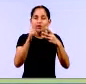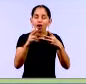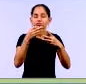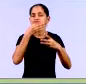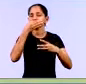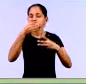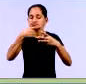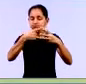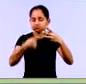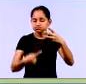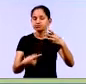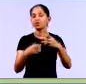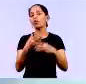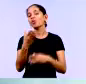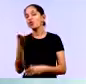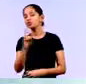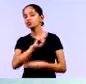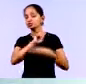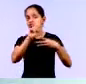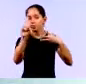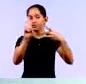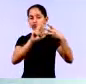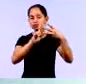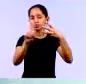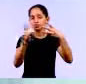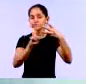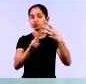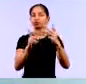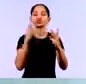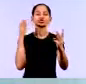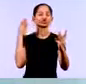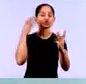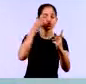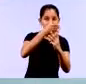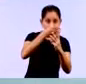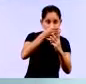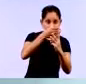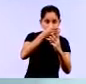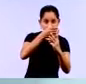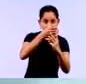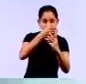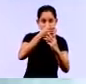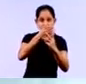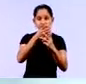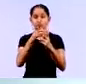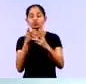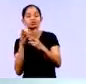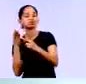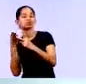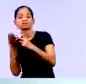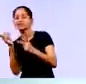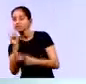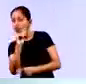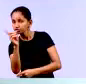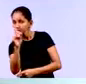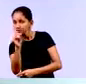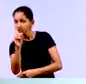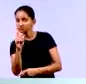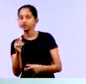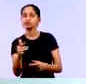produção? Custo de produção, eu vou precisar dos custos diretos e dos custos indiretos. Dos custos diretos eu vou